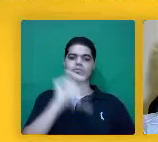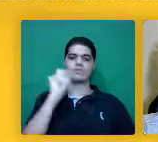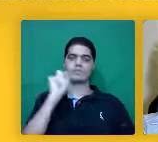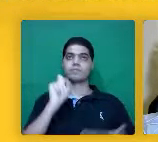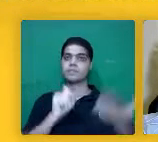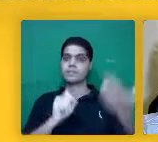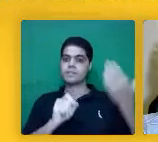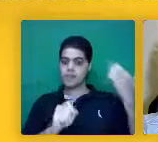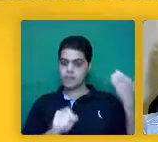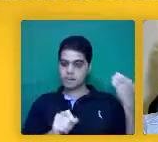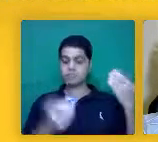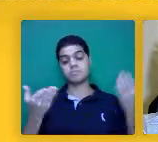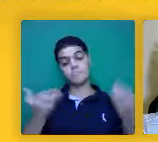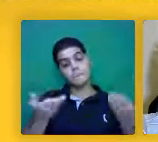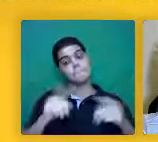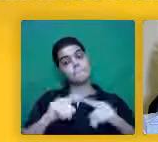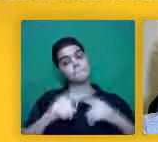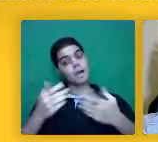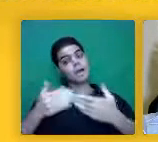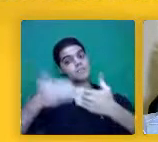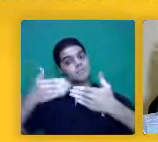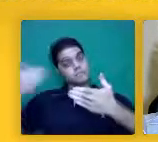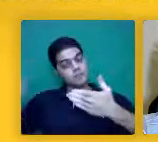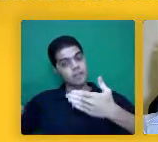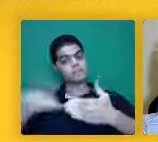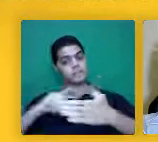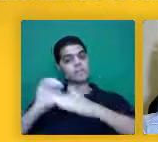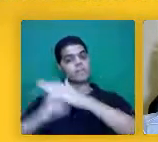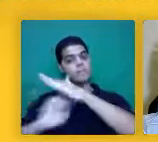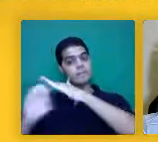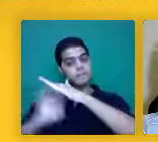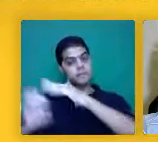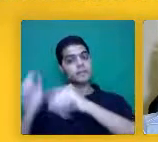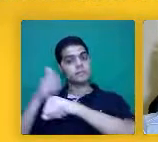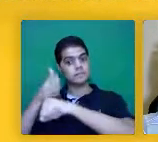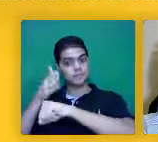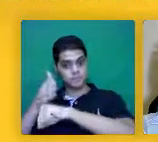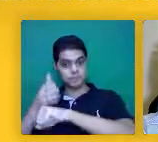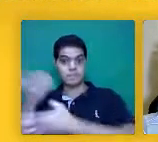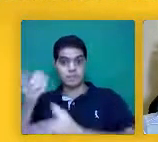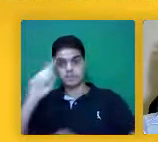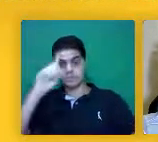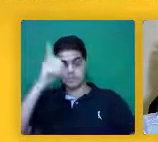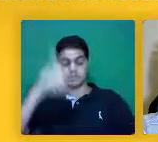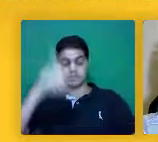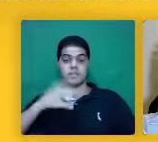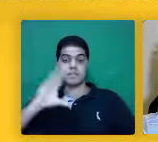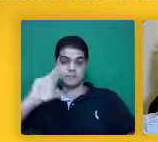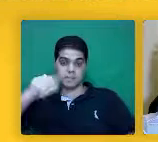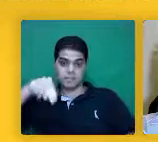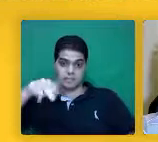mas ela pode ir para alguma empresa, e aí, quem sabe, a sua ideia não virá um CNPJ, né, Ivan?